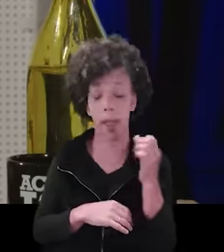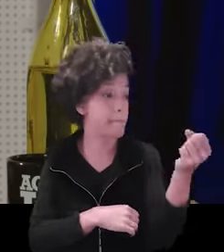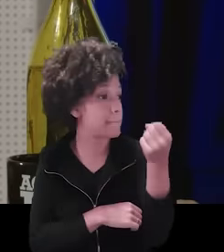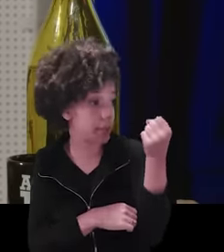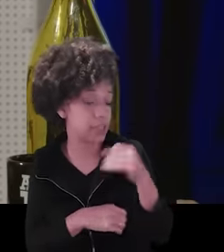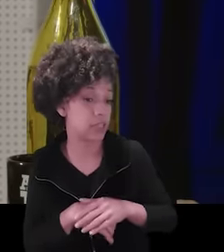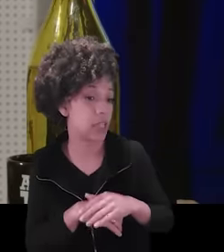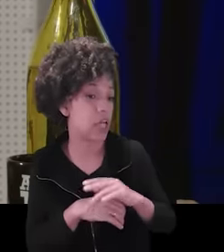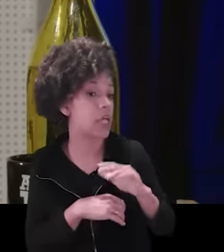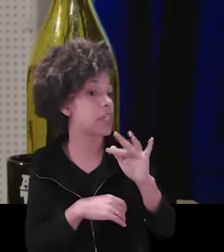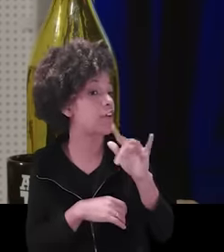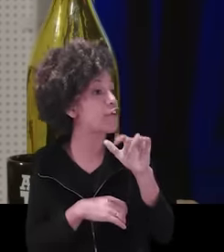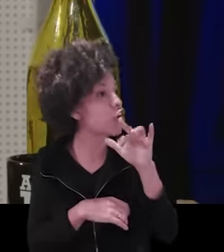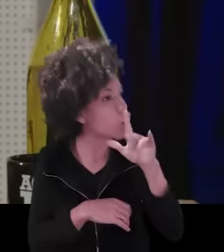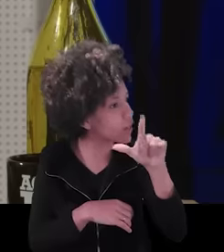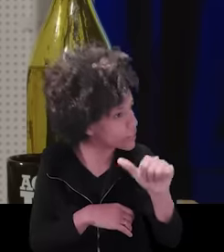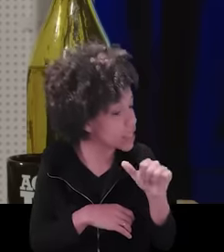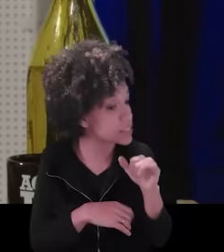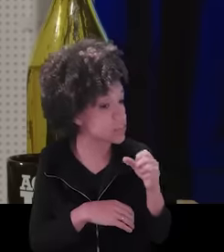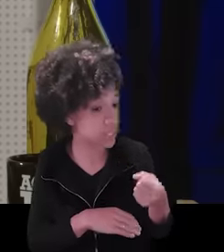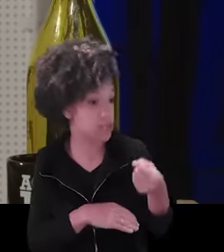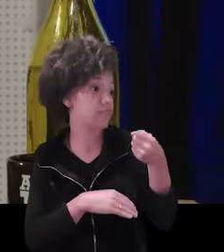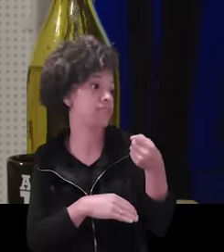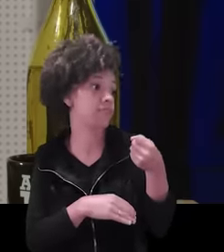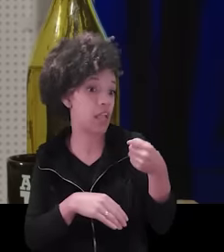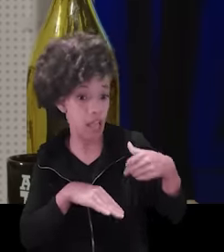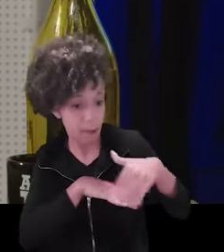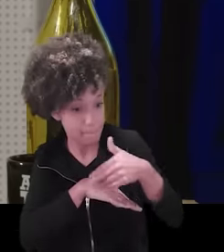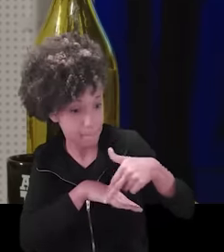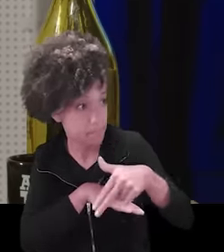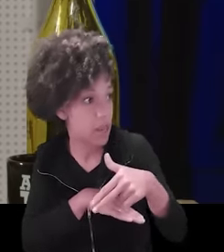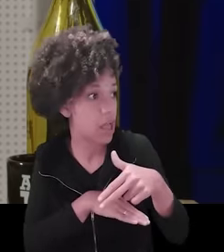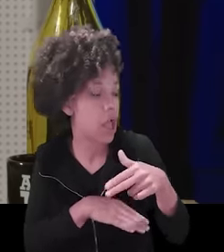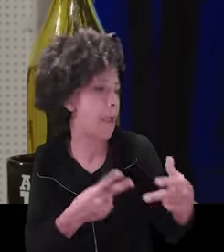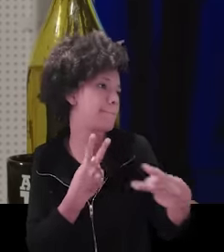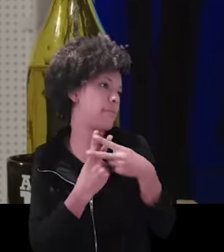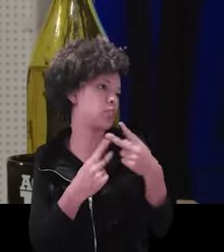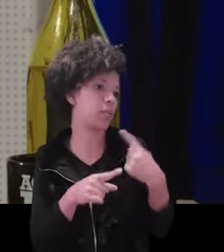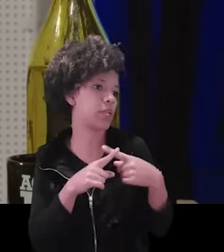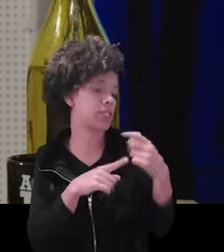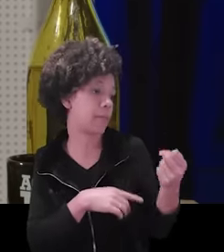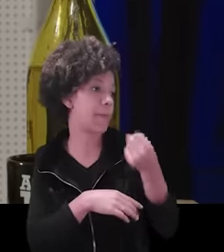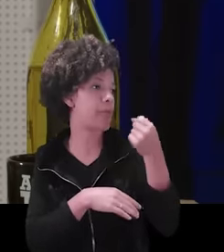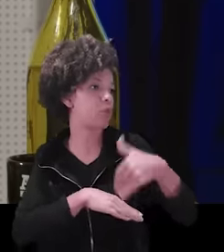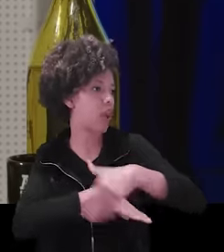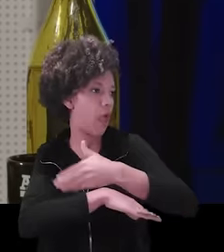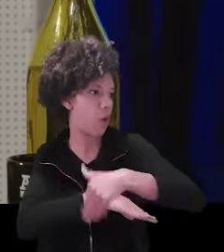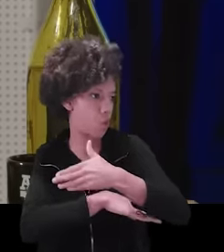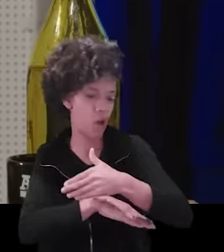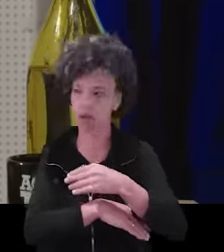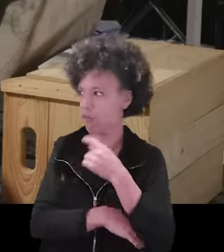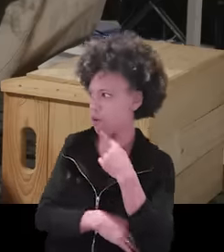bebida alcoólica na Flórida se você sair com uma garrafa de cerveja sem a tampa você é preso por que você tá bebendo na